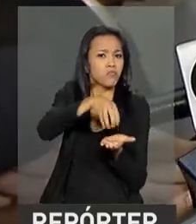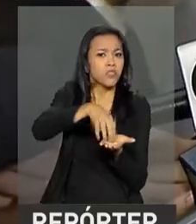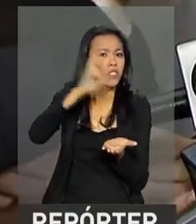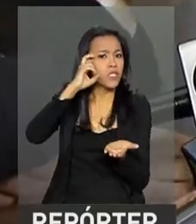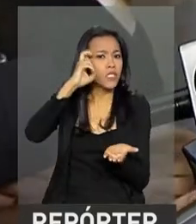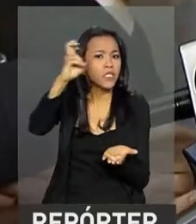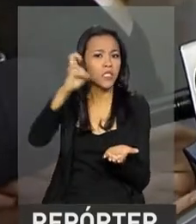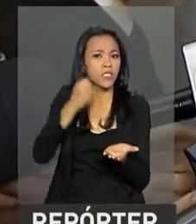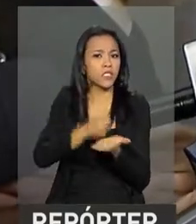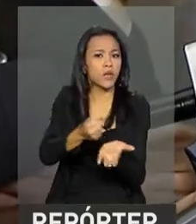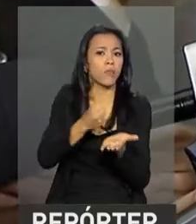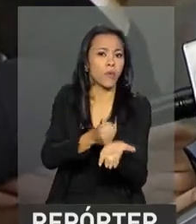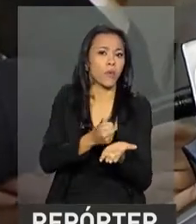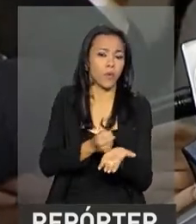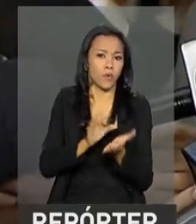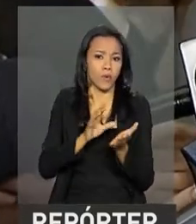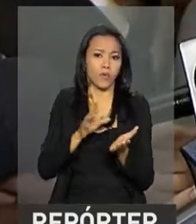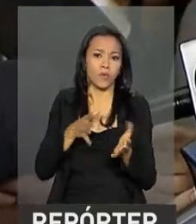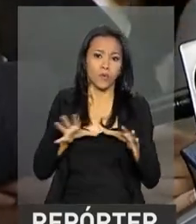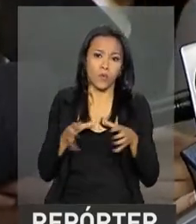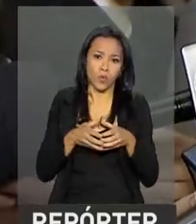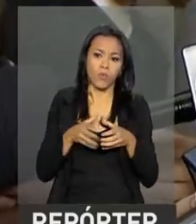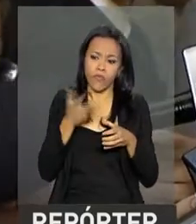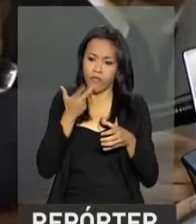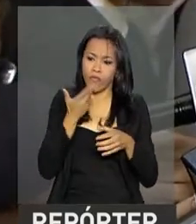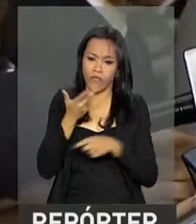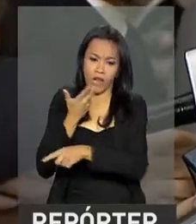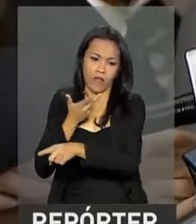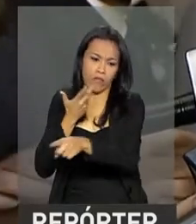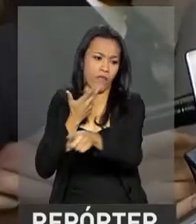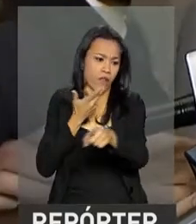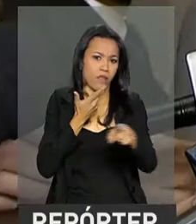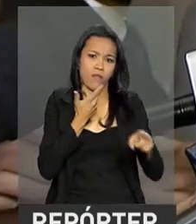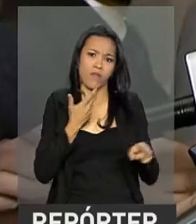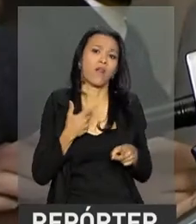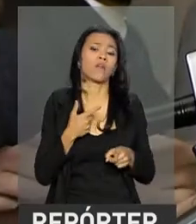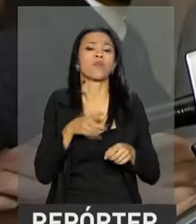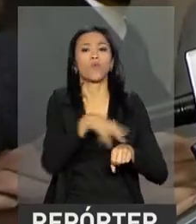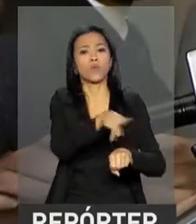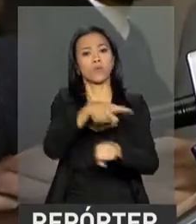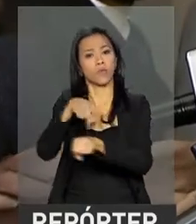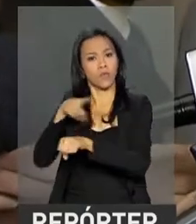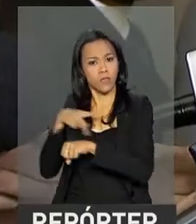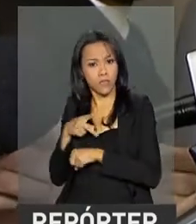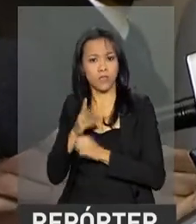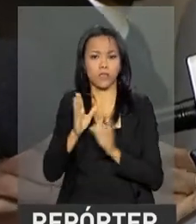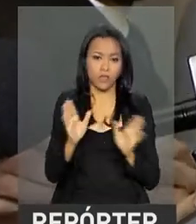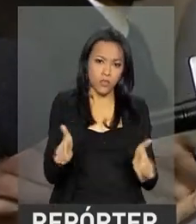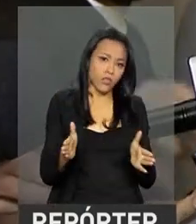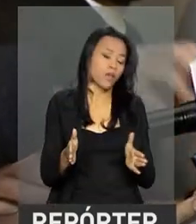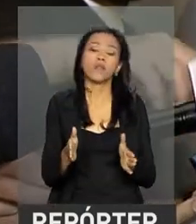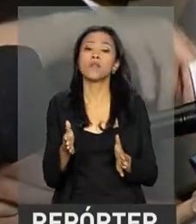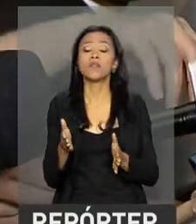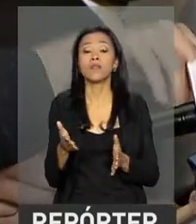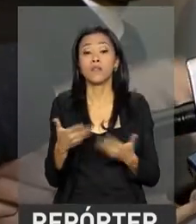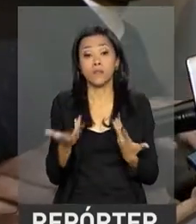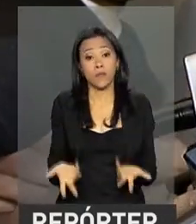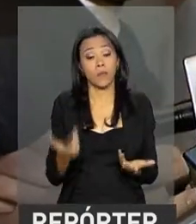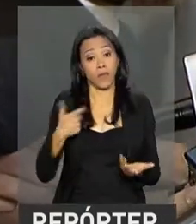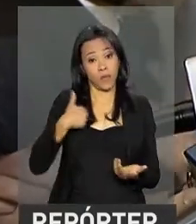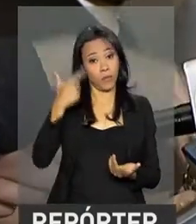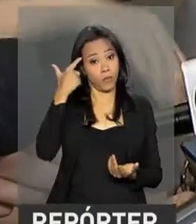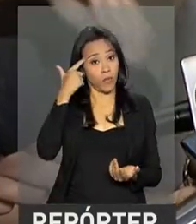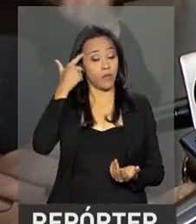os BRICS. Isto foi mencionado por vários, entre os quais o presidente Putin. Né? Então, eu penso